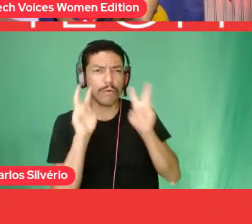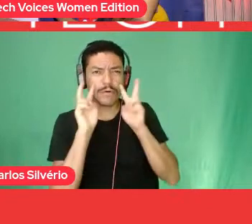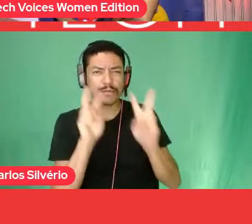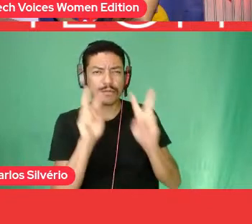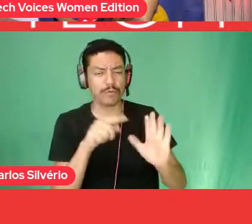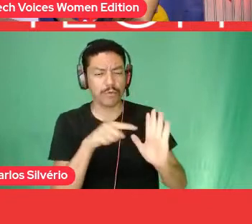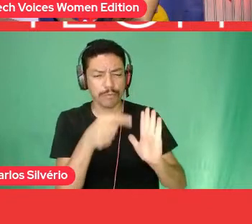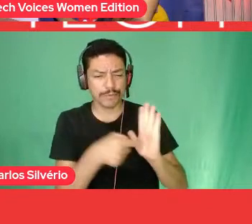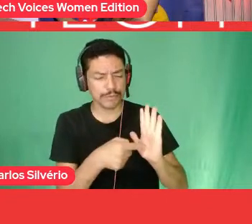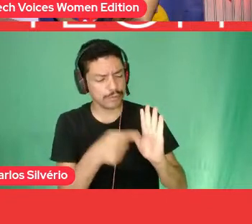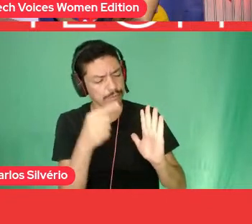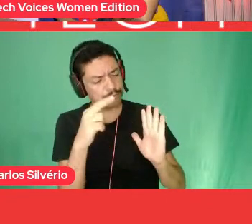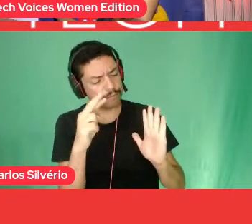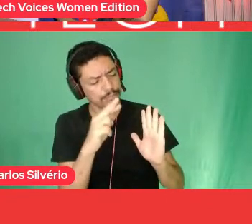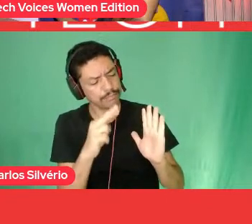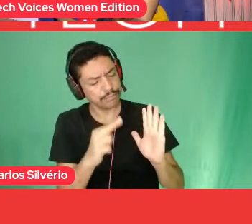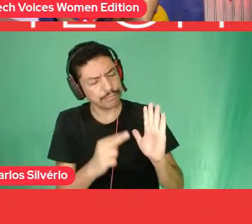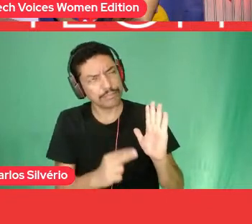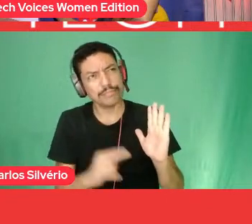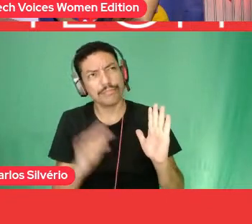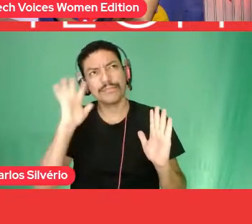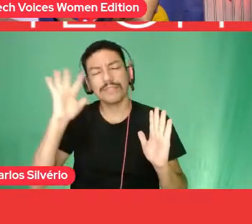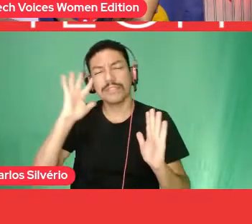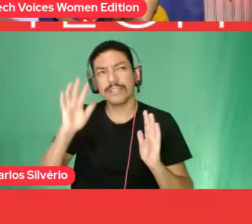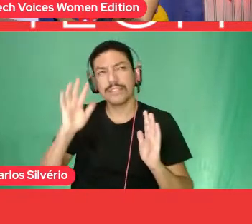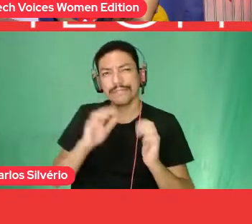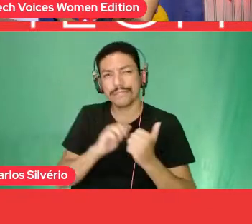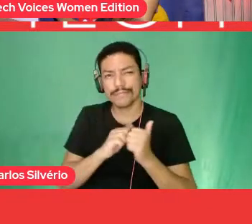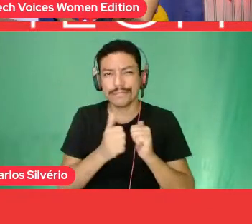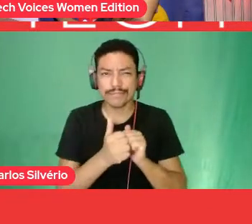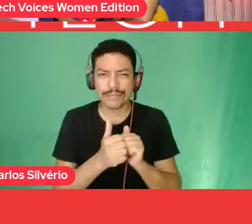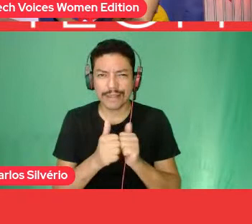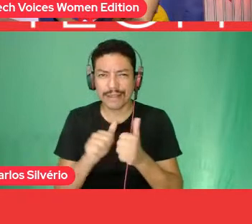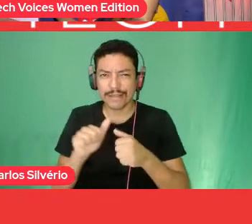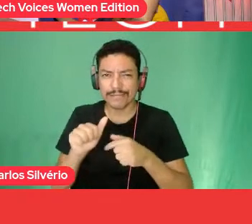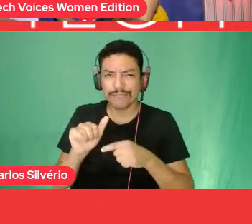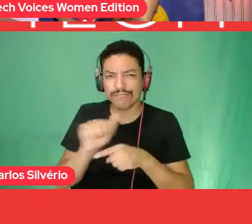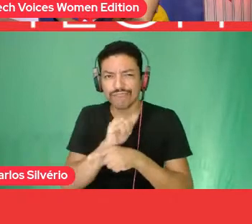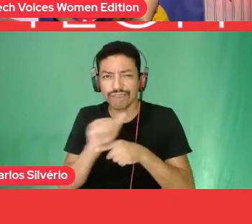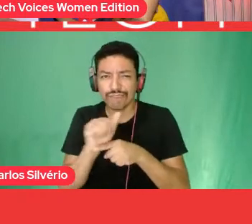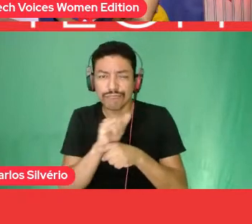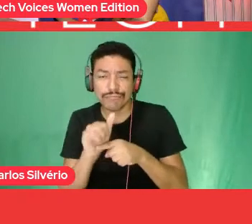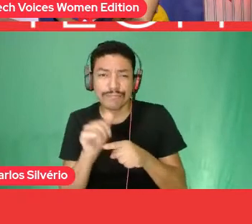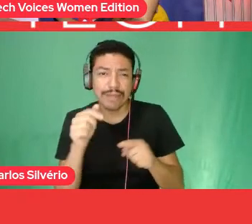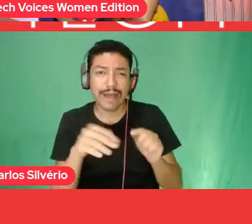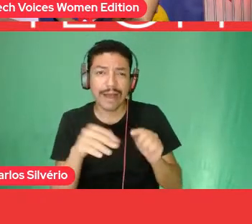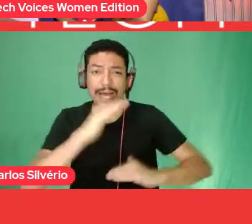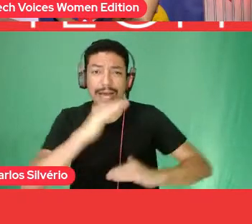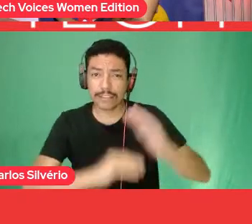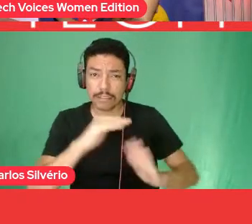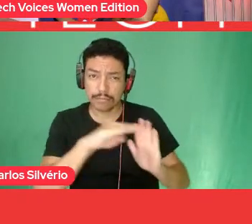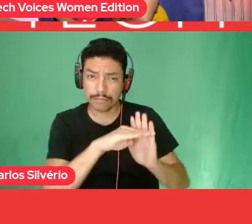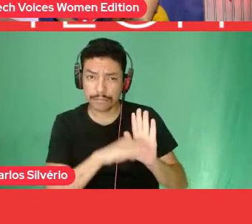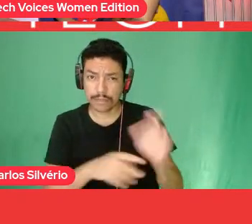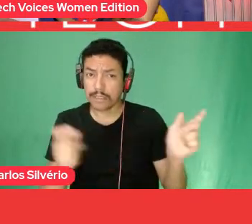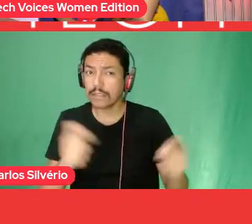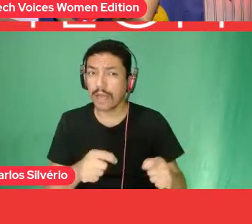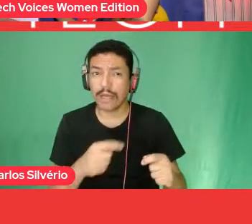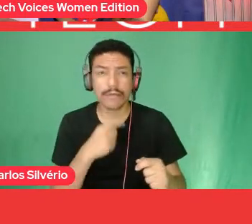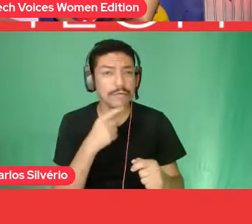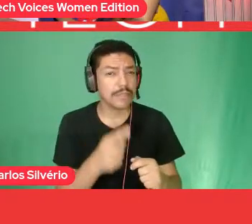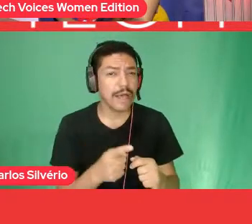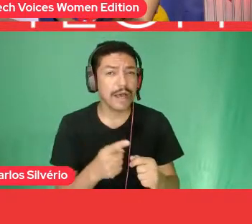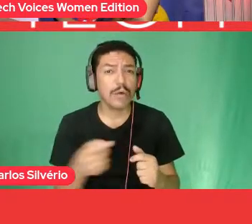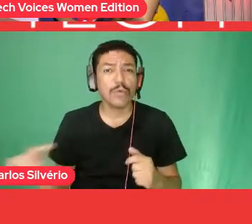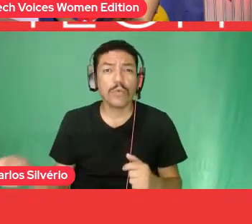objetivos e a gente está repensando, né, o que a gente continua dessas ações, o que novas ações a gente vai